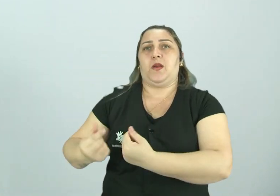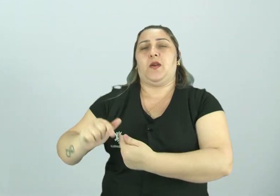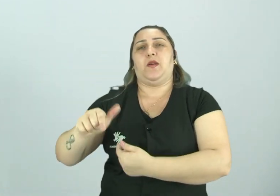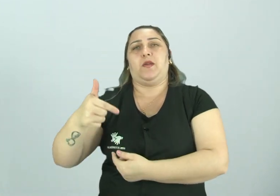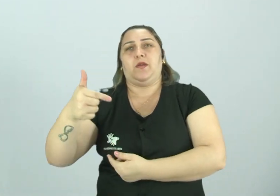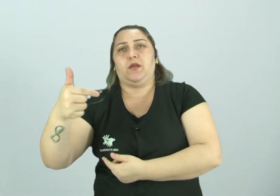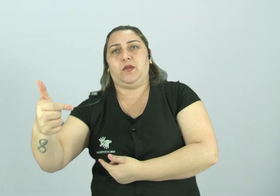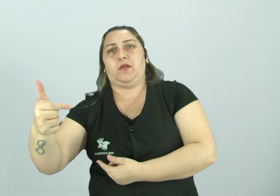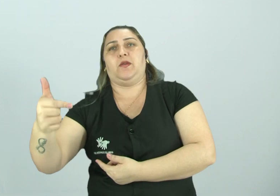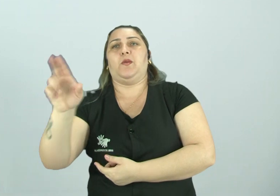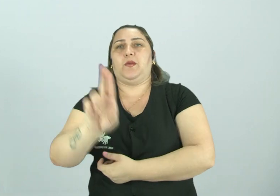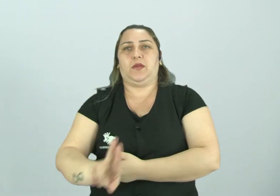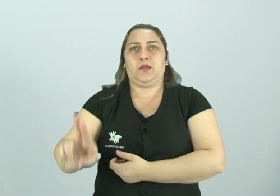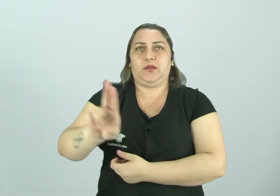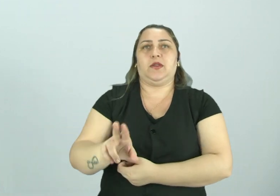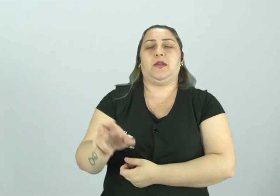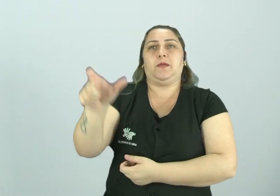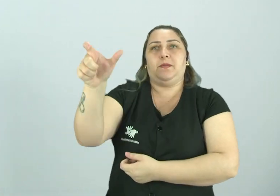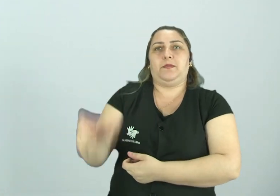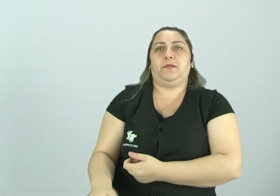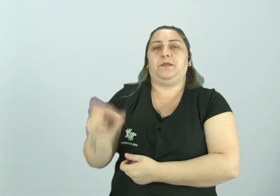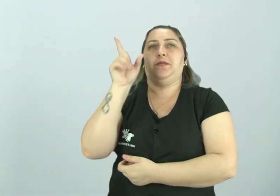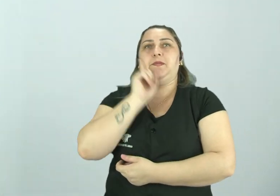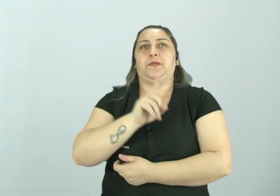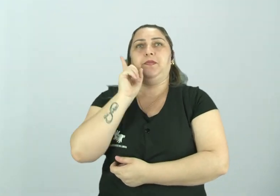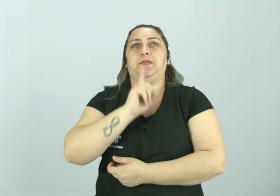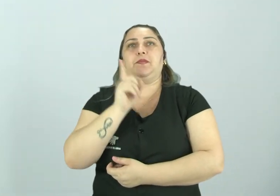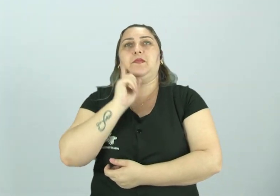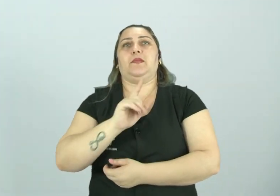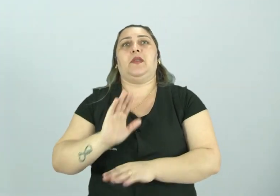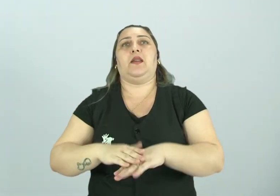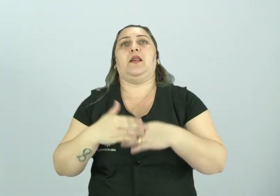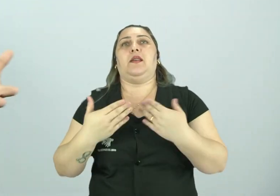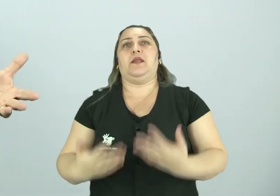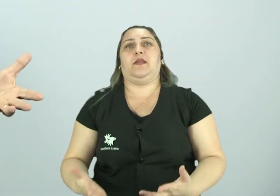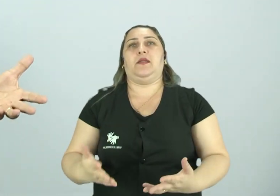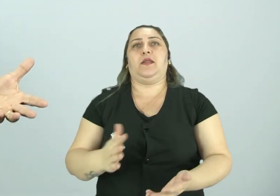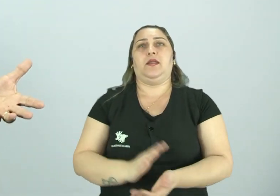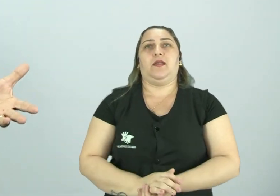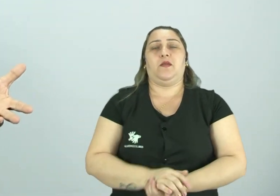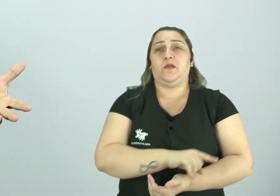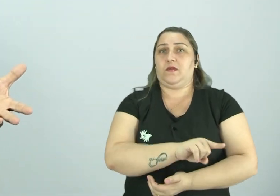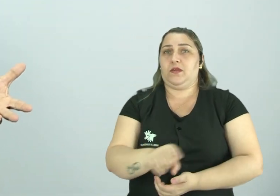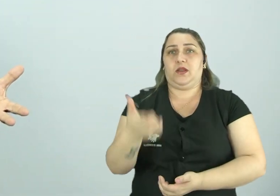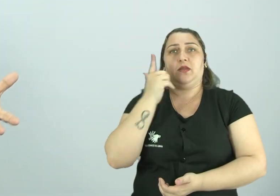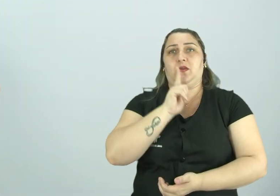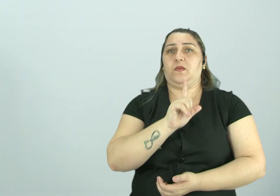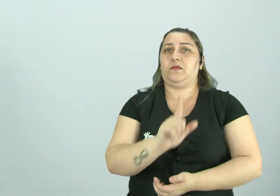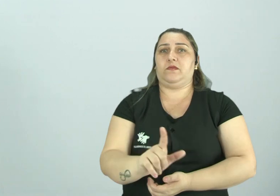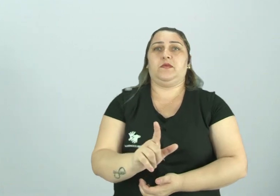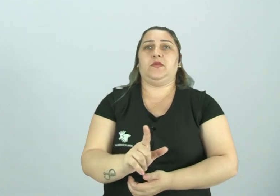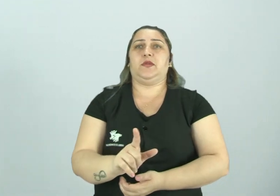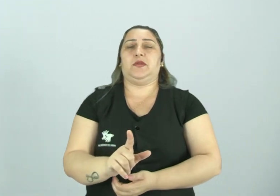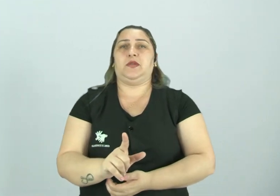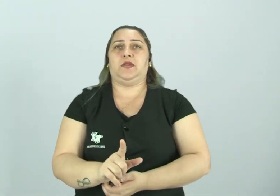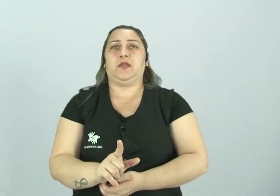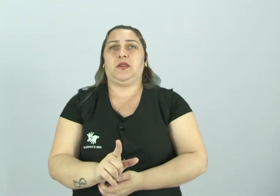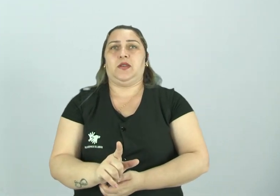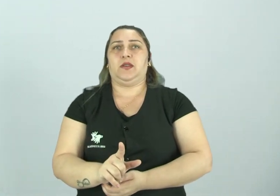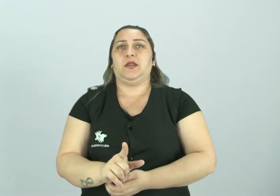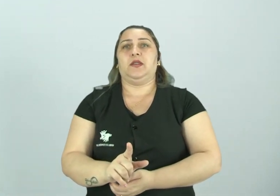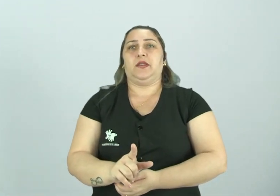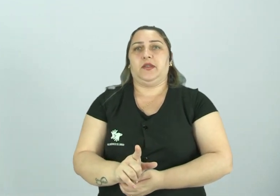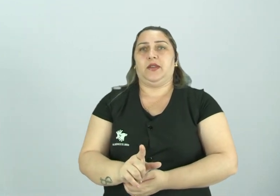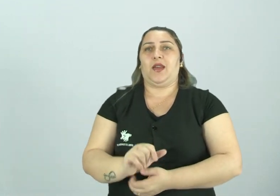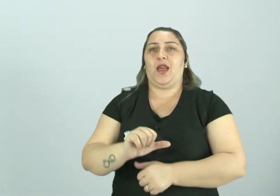outros meios usados pelos americanos. Então, uma das maneiras, você não consegue talvez convencer alguém a trocar